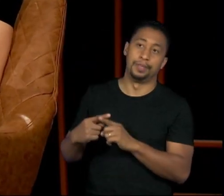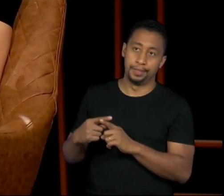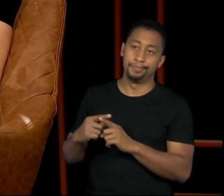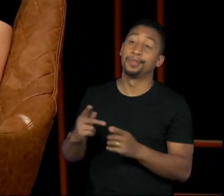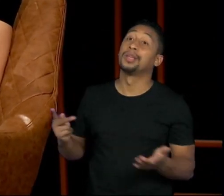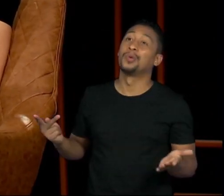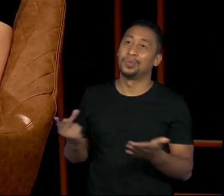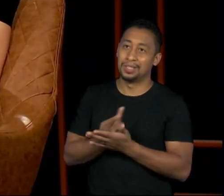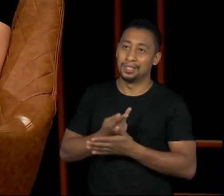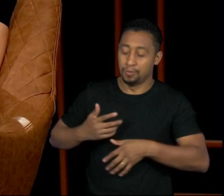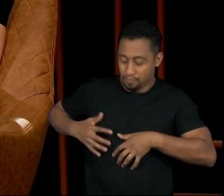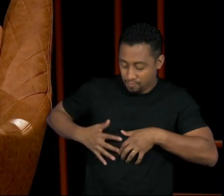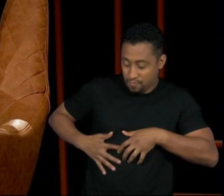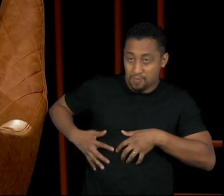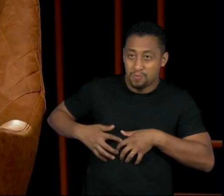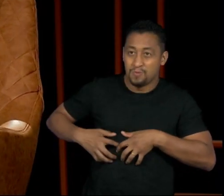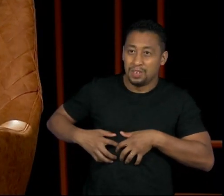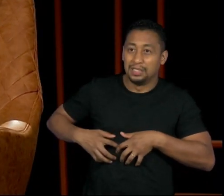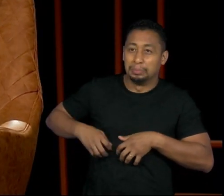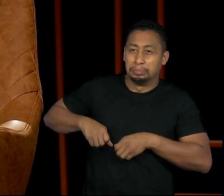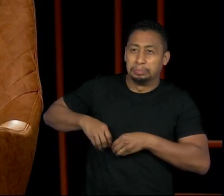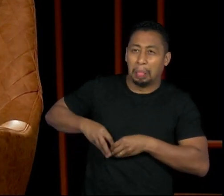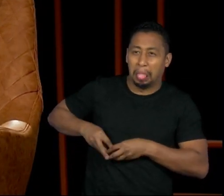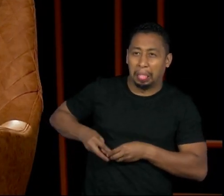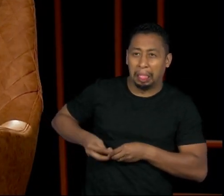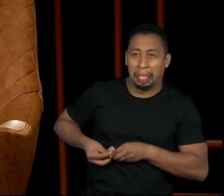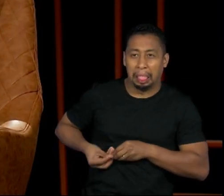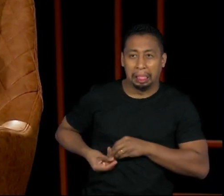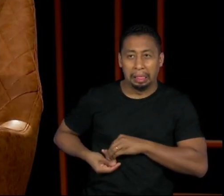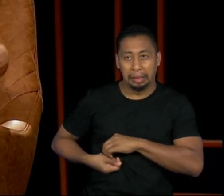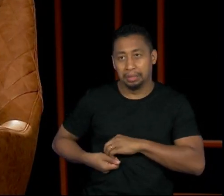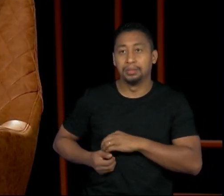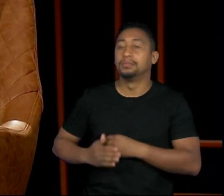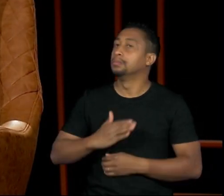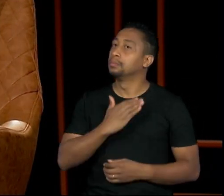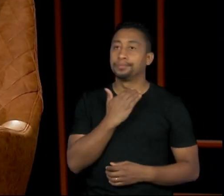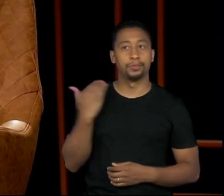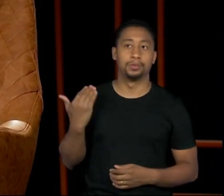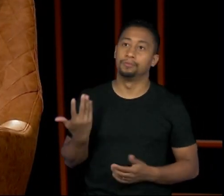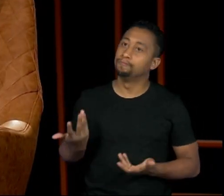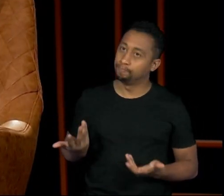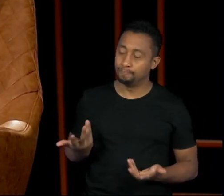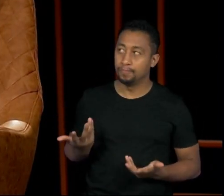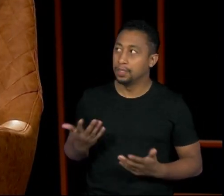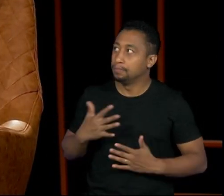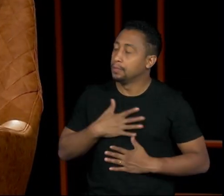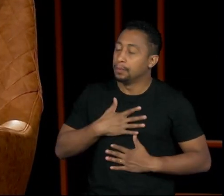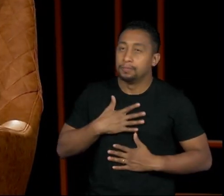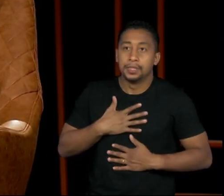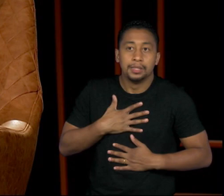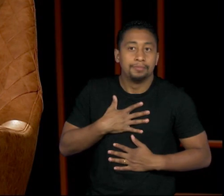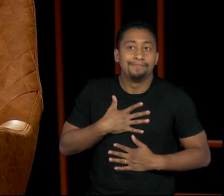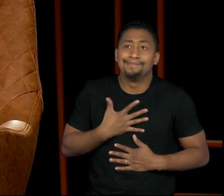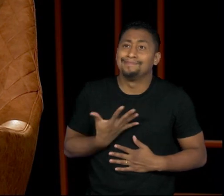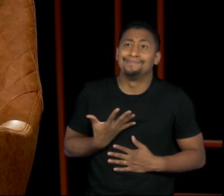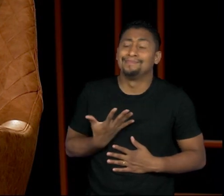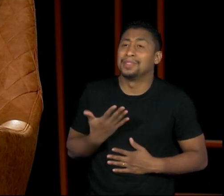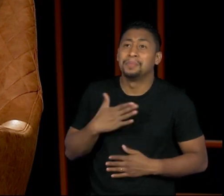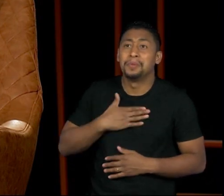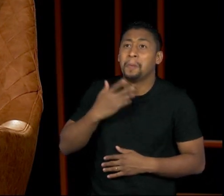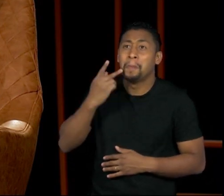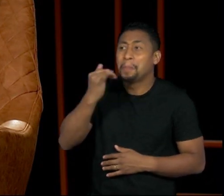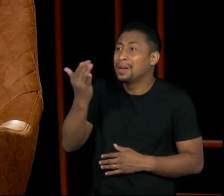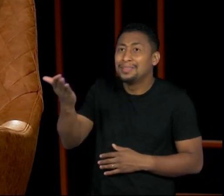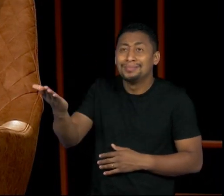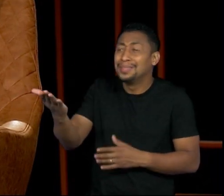hemorragia no esôfago, e ele chega a falecer, e isso tem uma reverberação muito profunda para mim. Porque meu pai era um esteio de comunicação